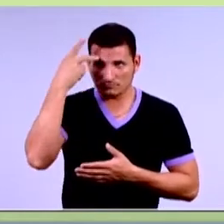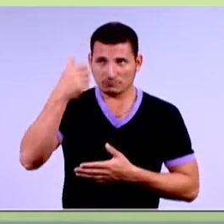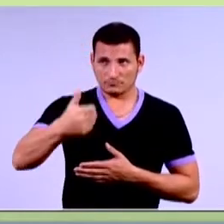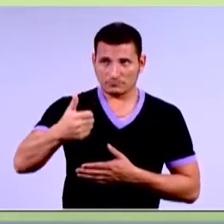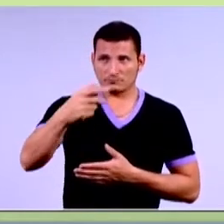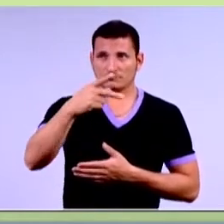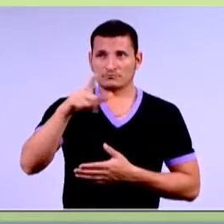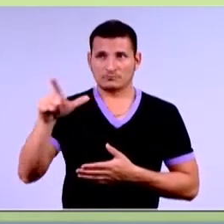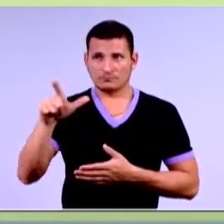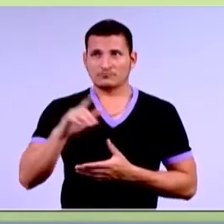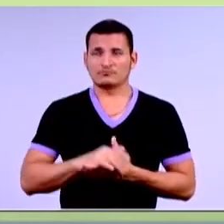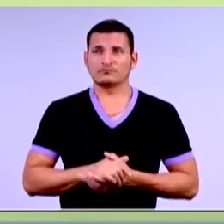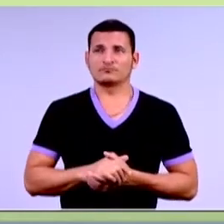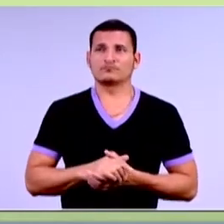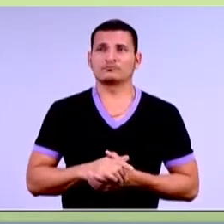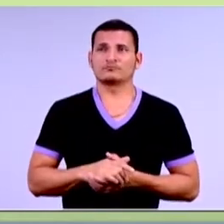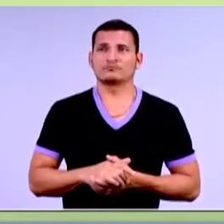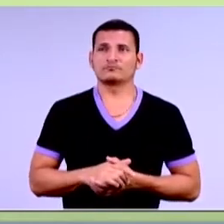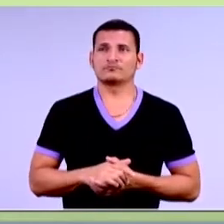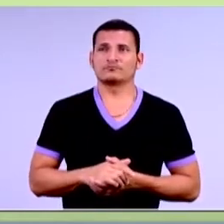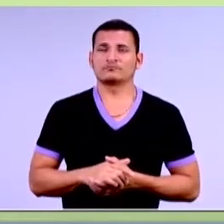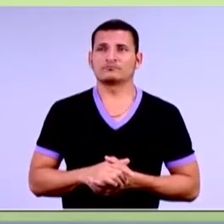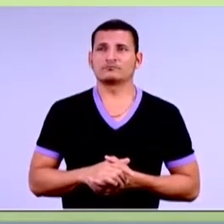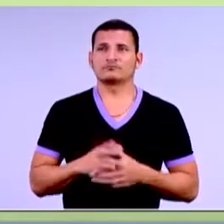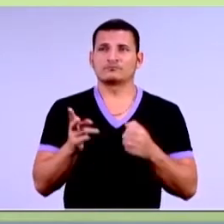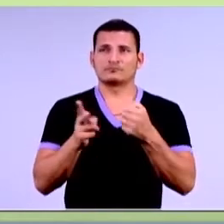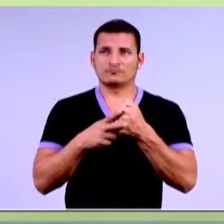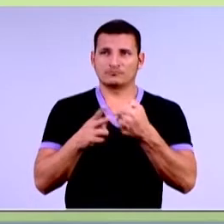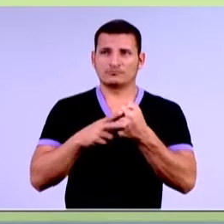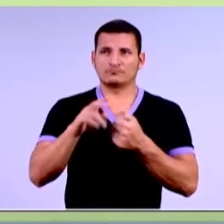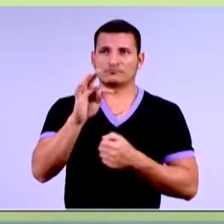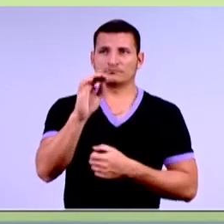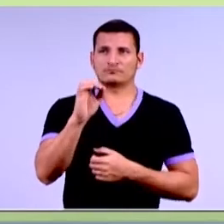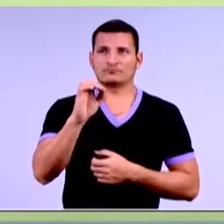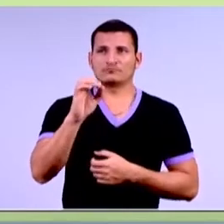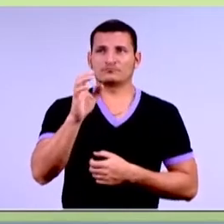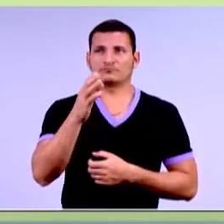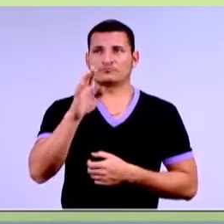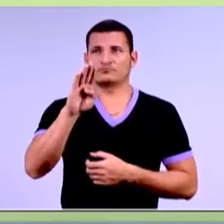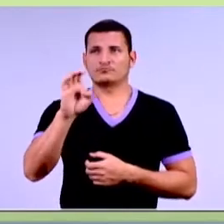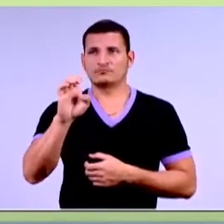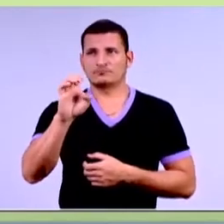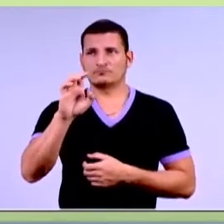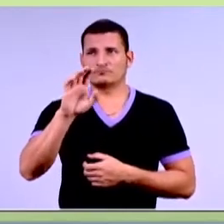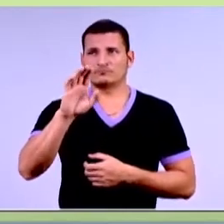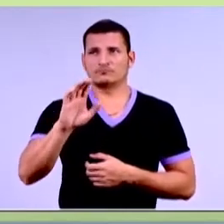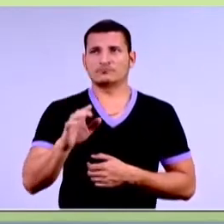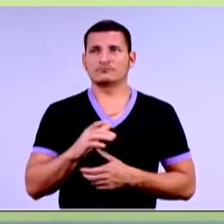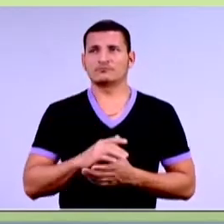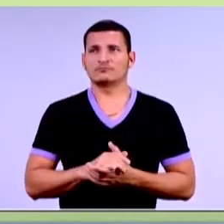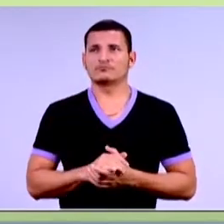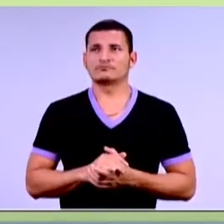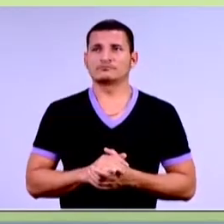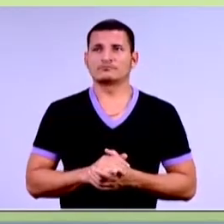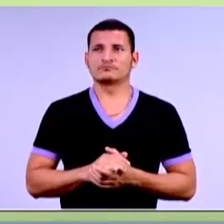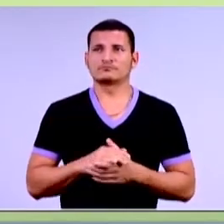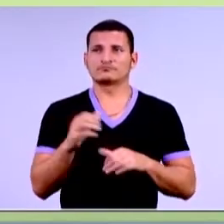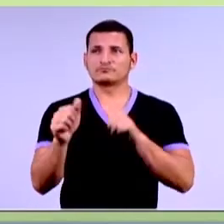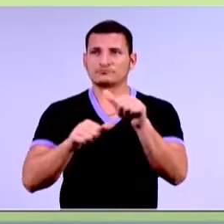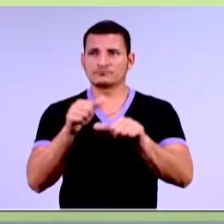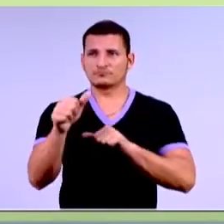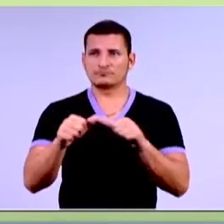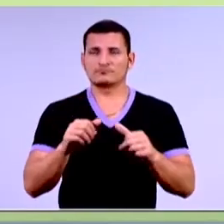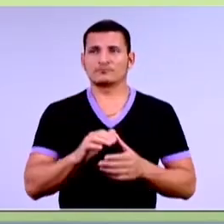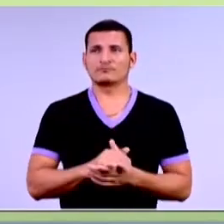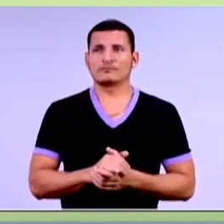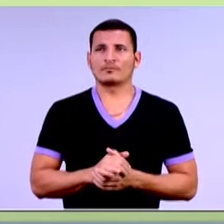plural está conjugados olha o verbo to be variou e no e isso há a que todo aí